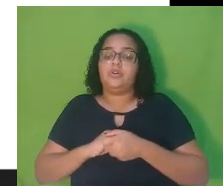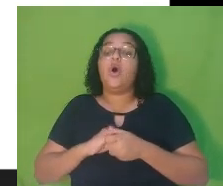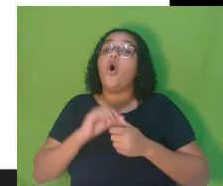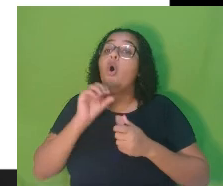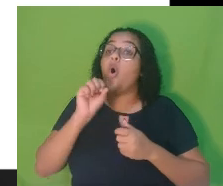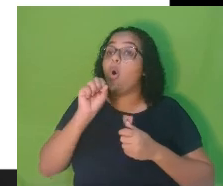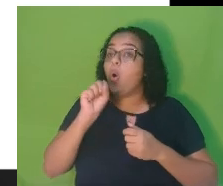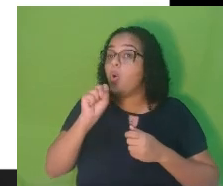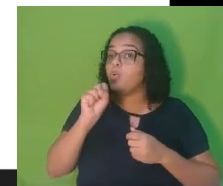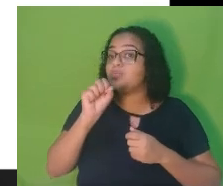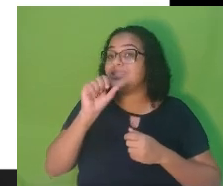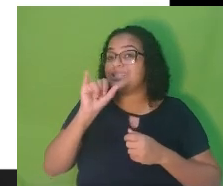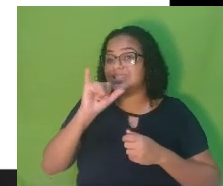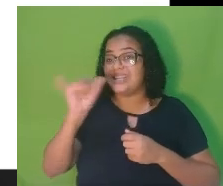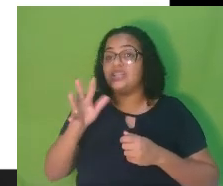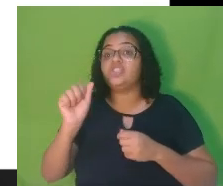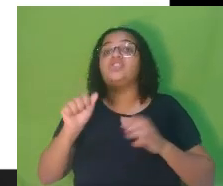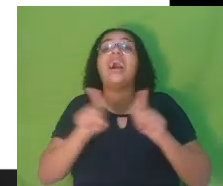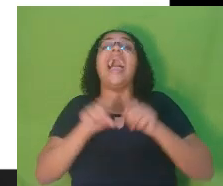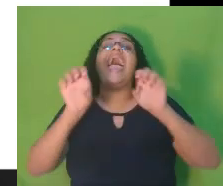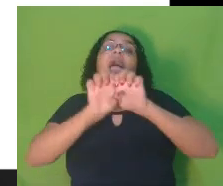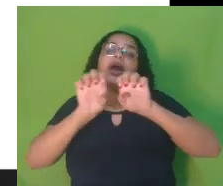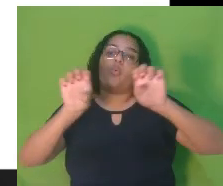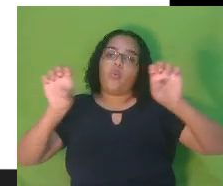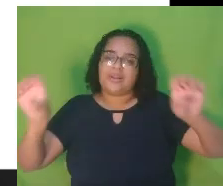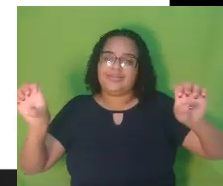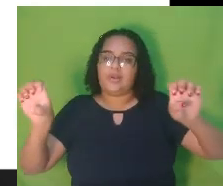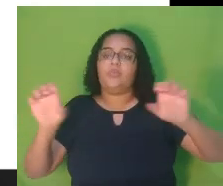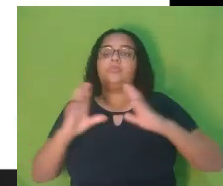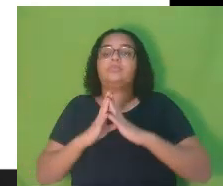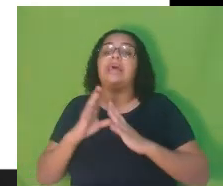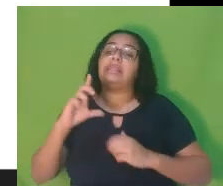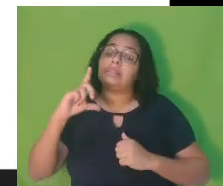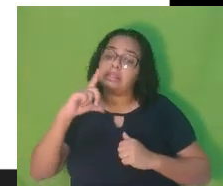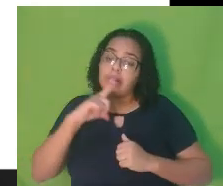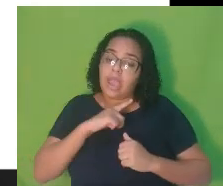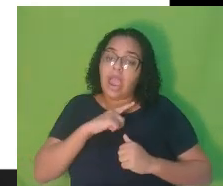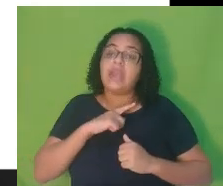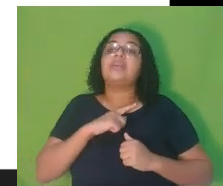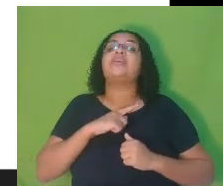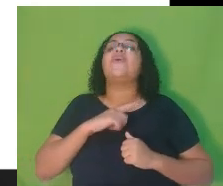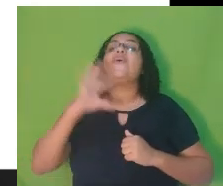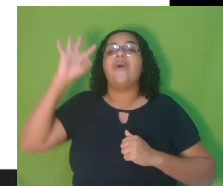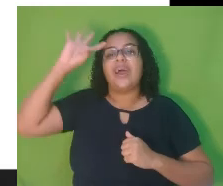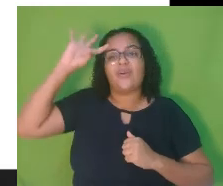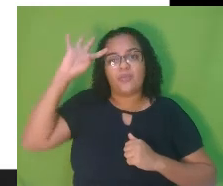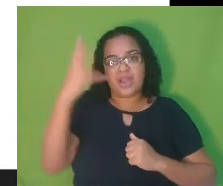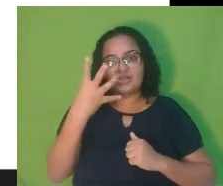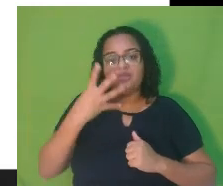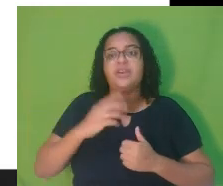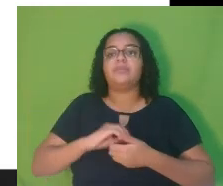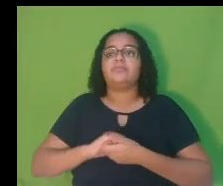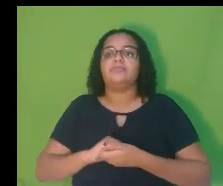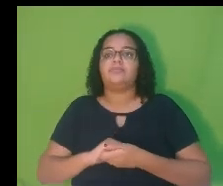1,2. Ou seja, a equação tem solução.